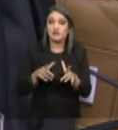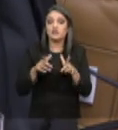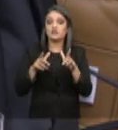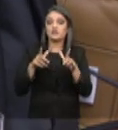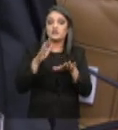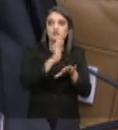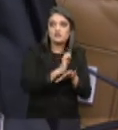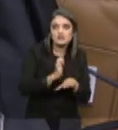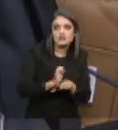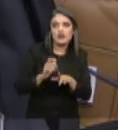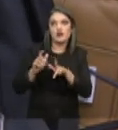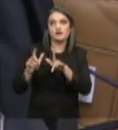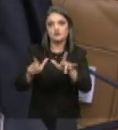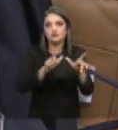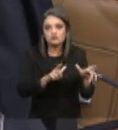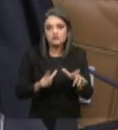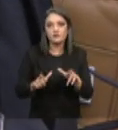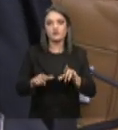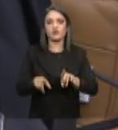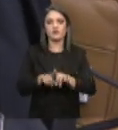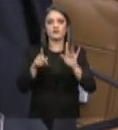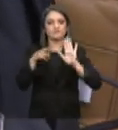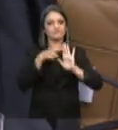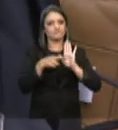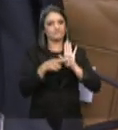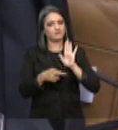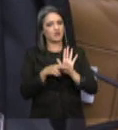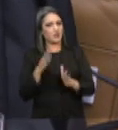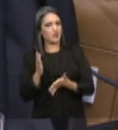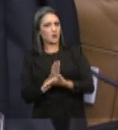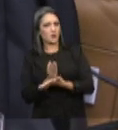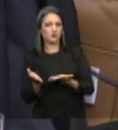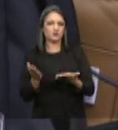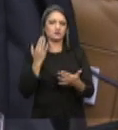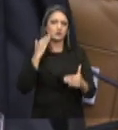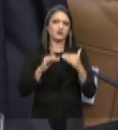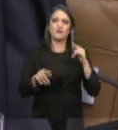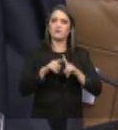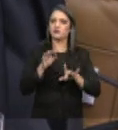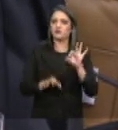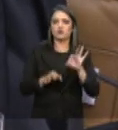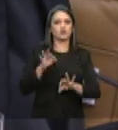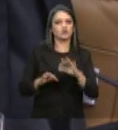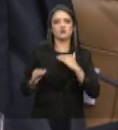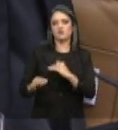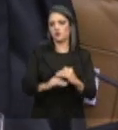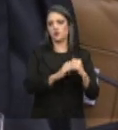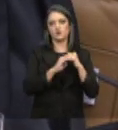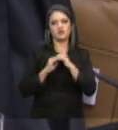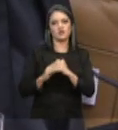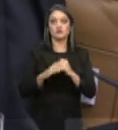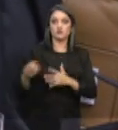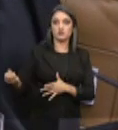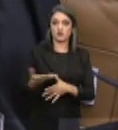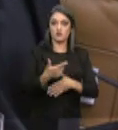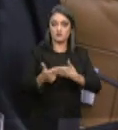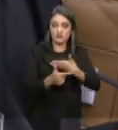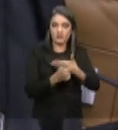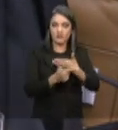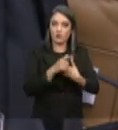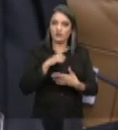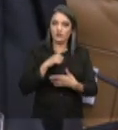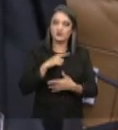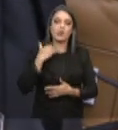critérios que embora controversos entendia ser de justiça e Equidade as novas atribuições conferidas